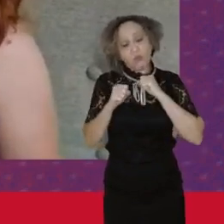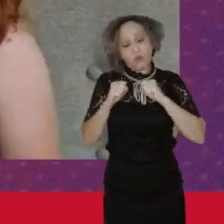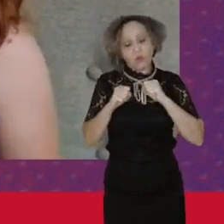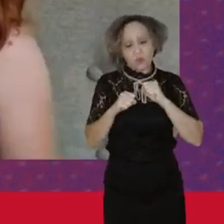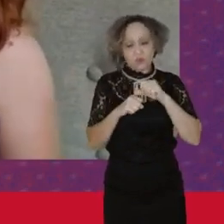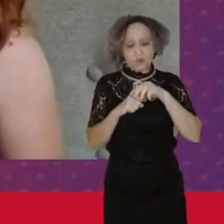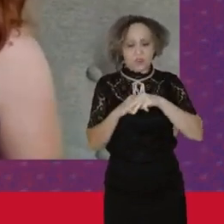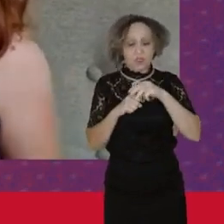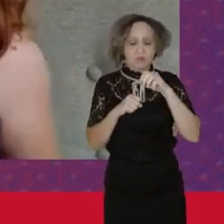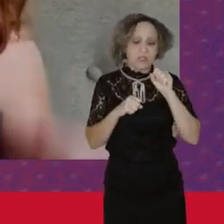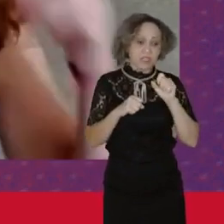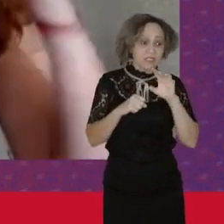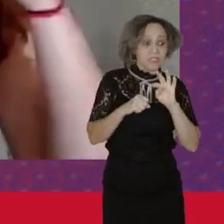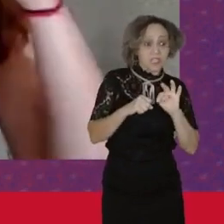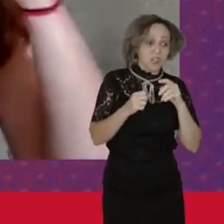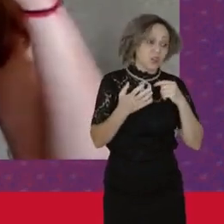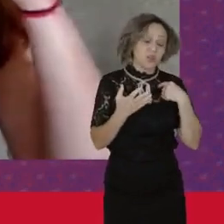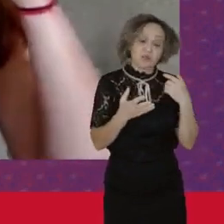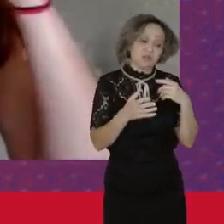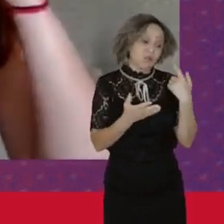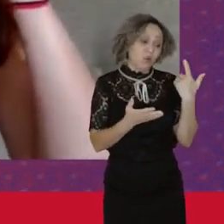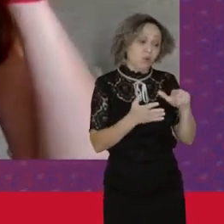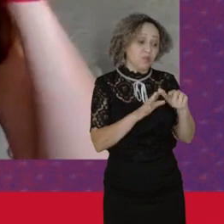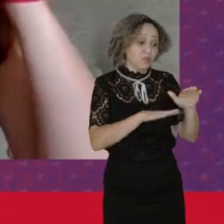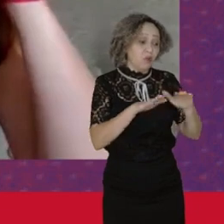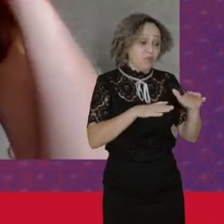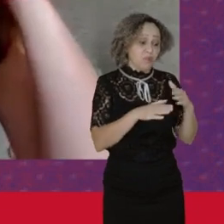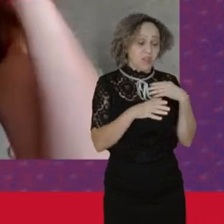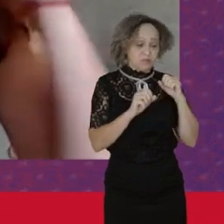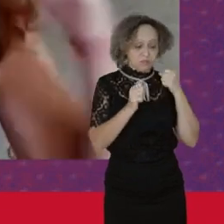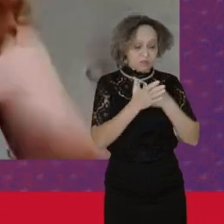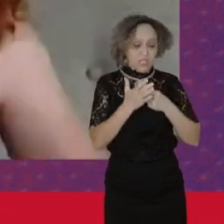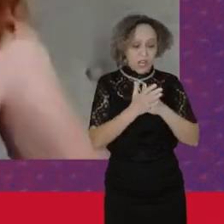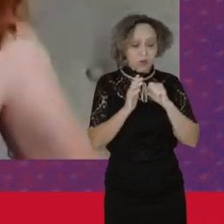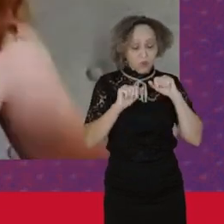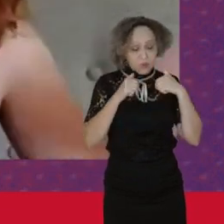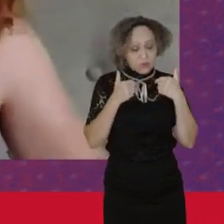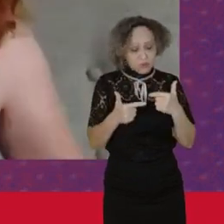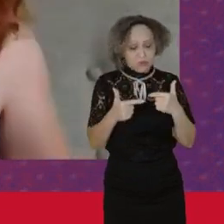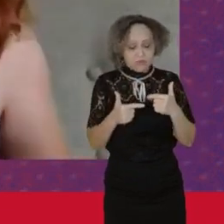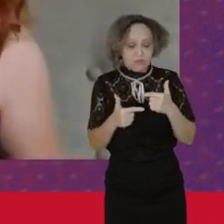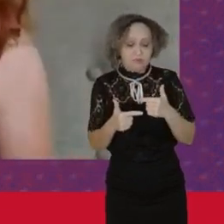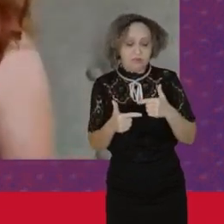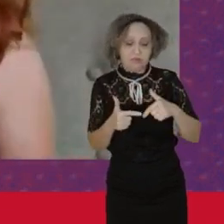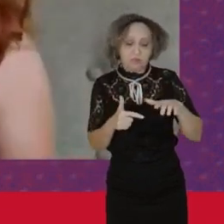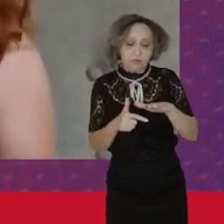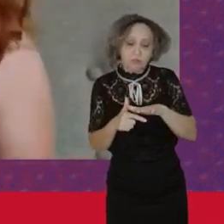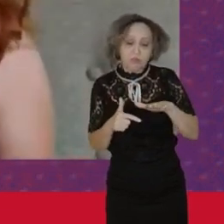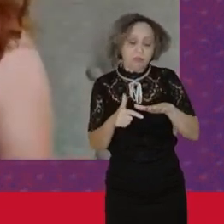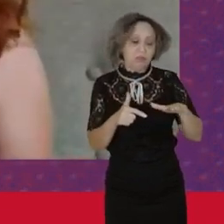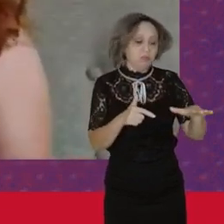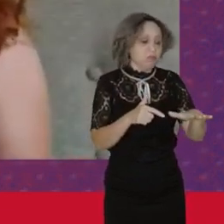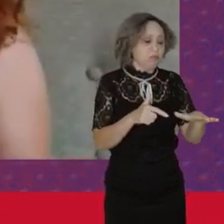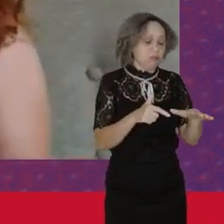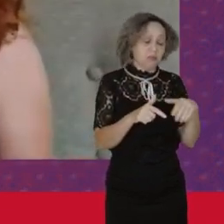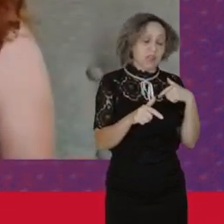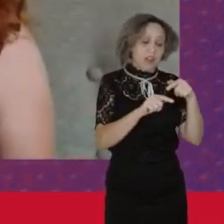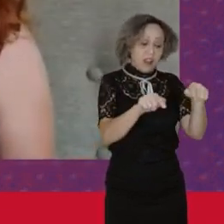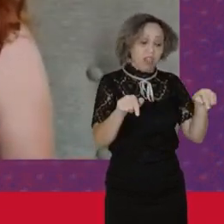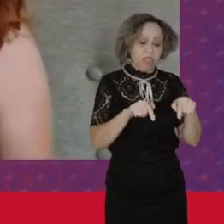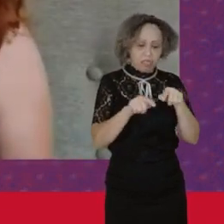terra. O que é a reforma agrária popular, né? Não é a gente defender a reforma agrária simplesmente porque ela